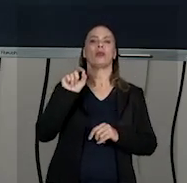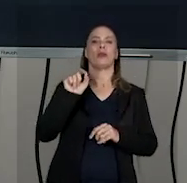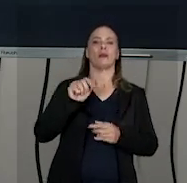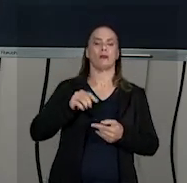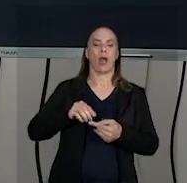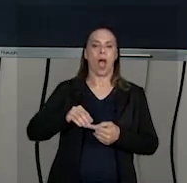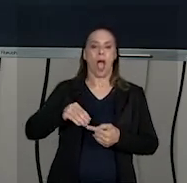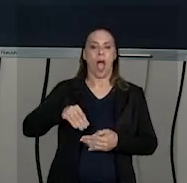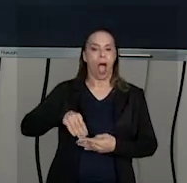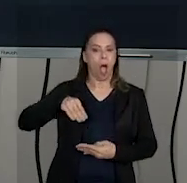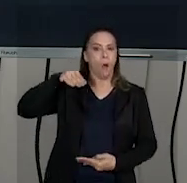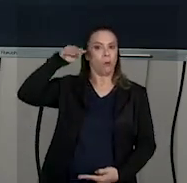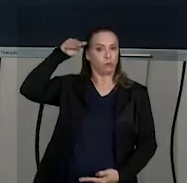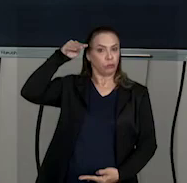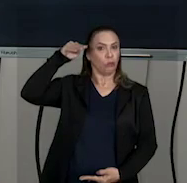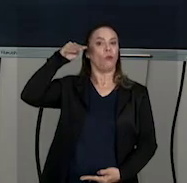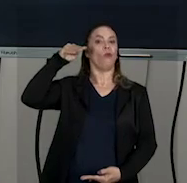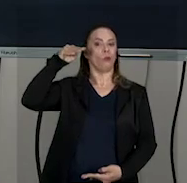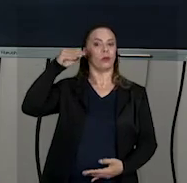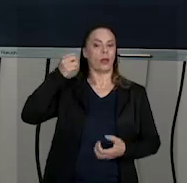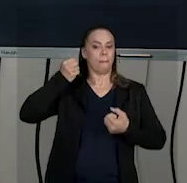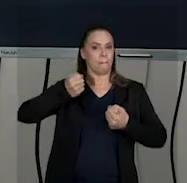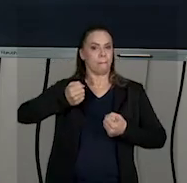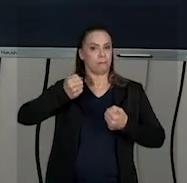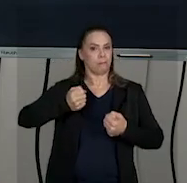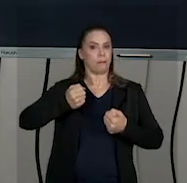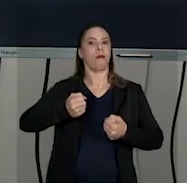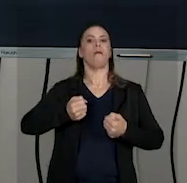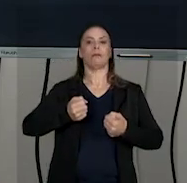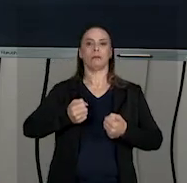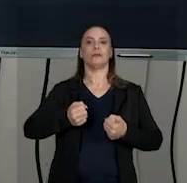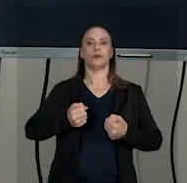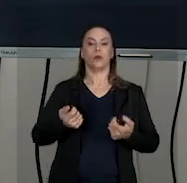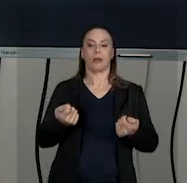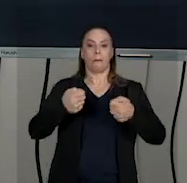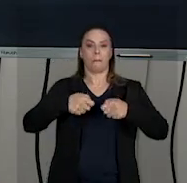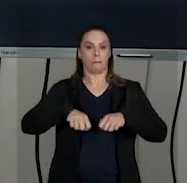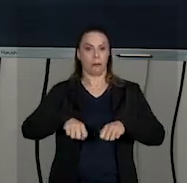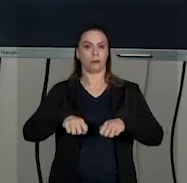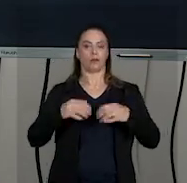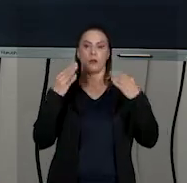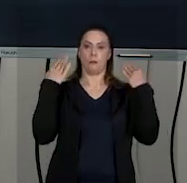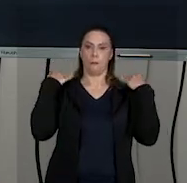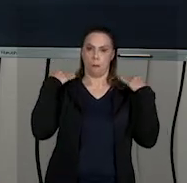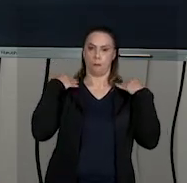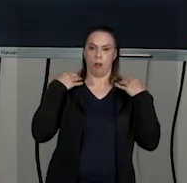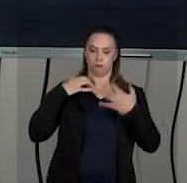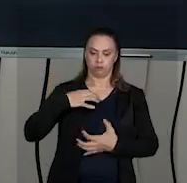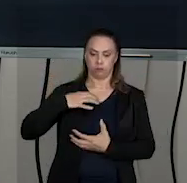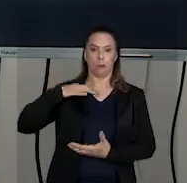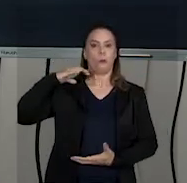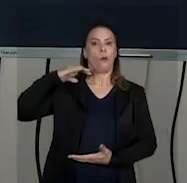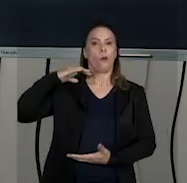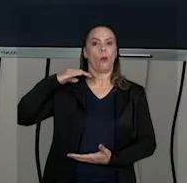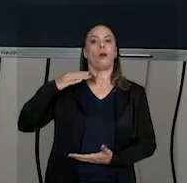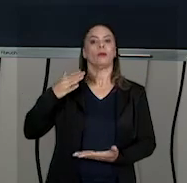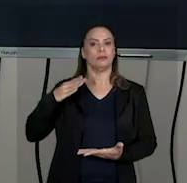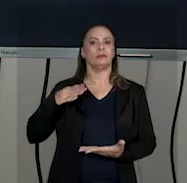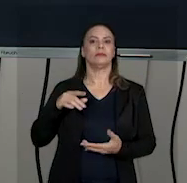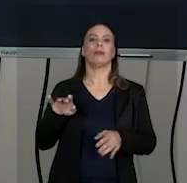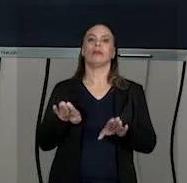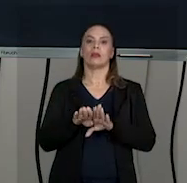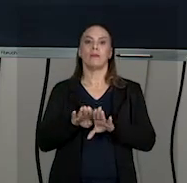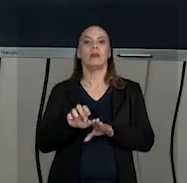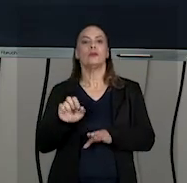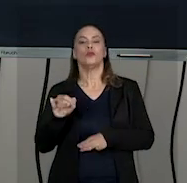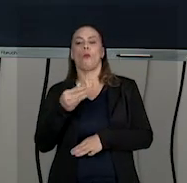pulmão. Literalmente, são fatores fisiológicos que irão influenciar nisso. Sexo, né? Se é homem,